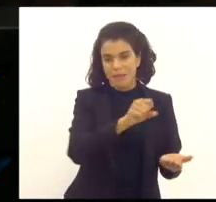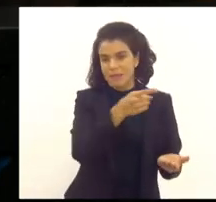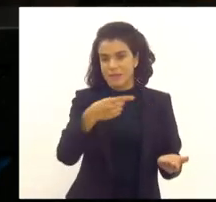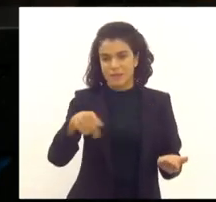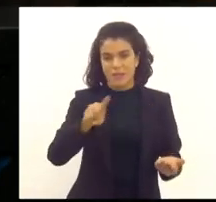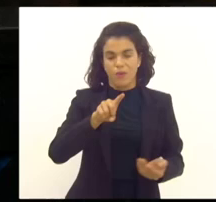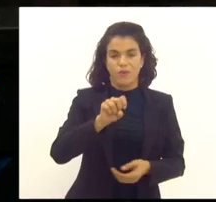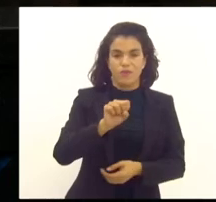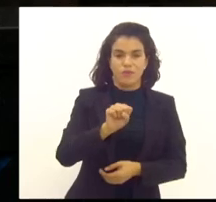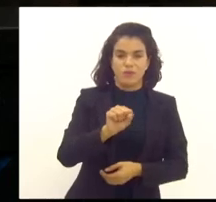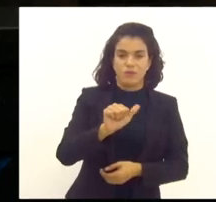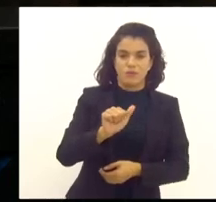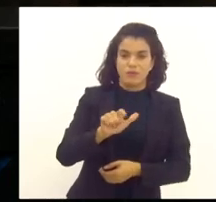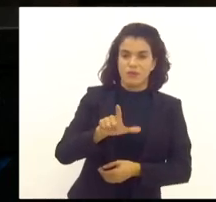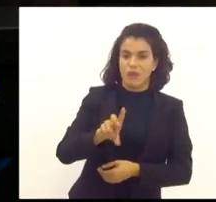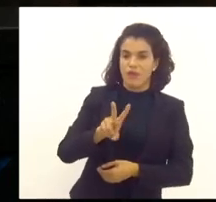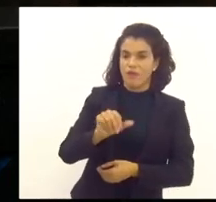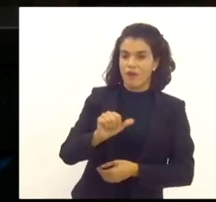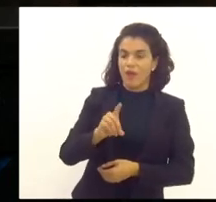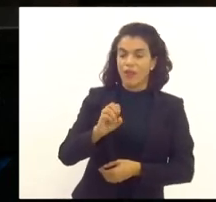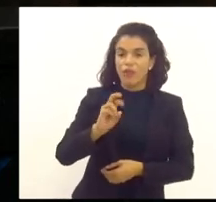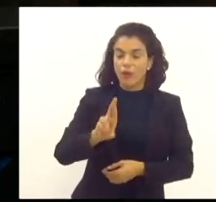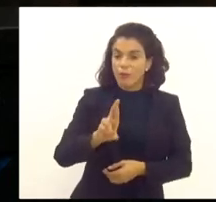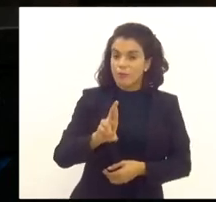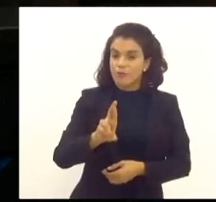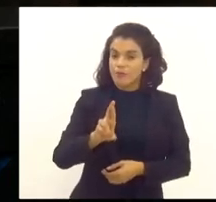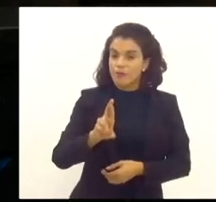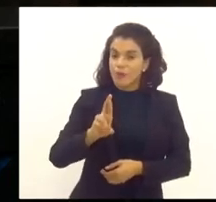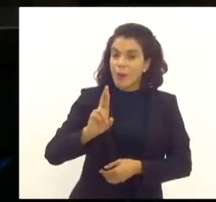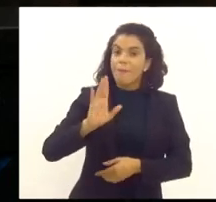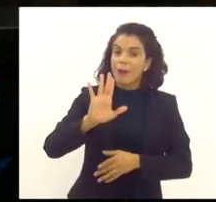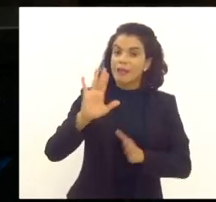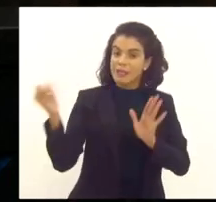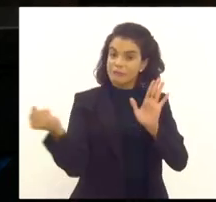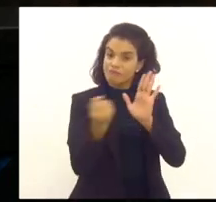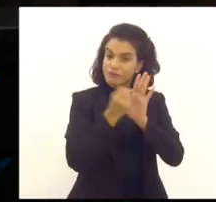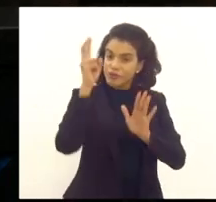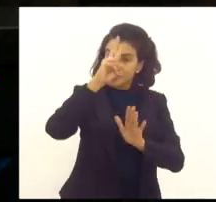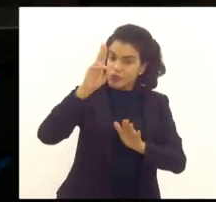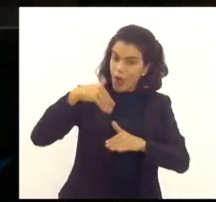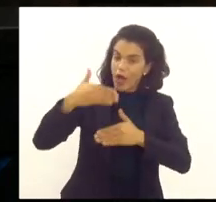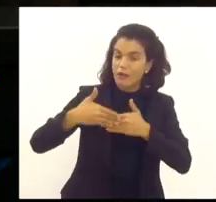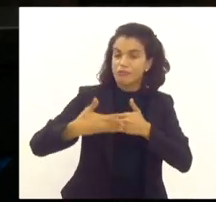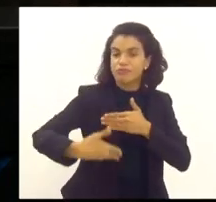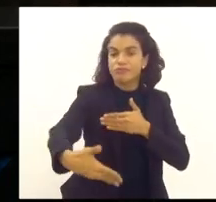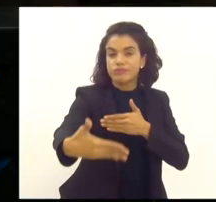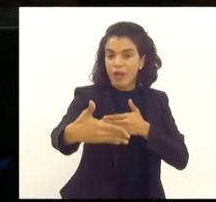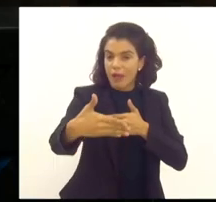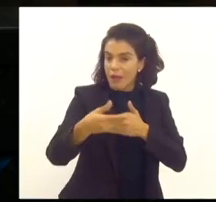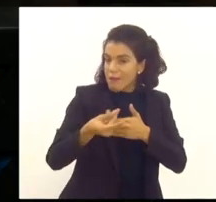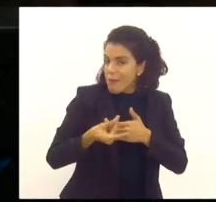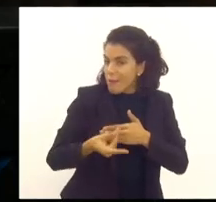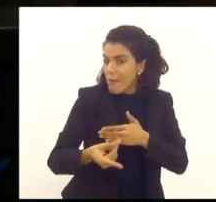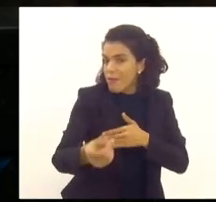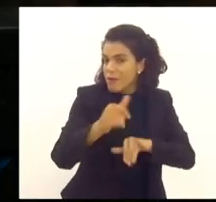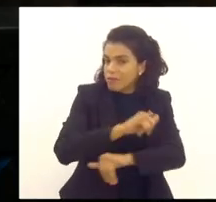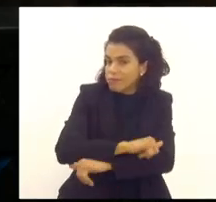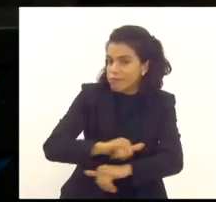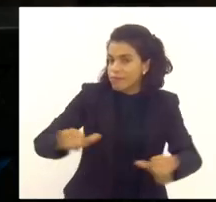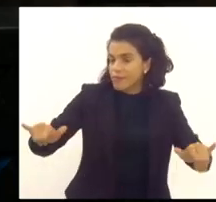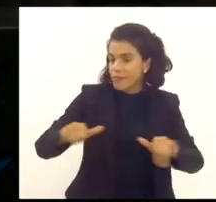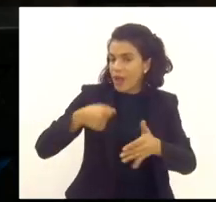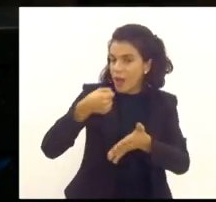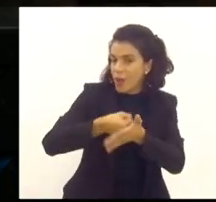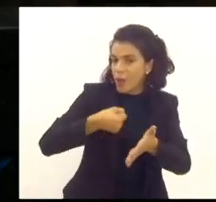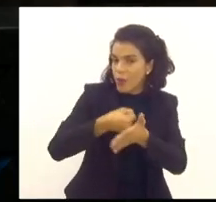a memória e o legado de mãe de mãe Bernadete deve servir como eterno lembrete da